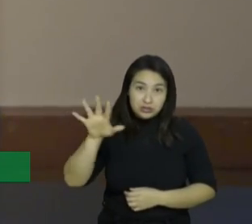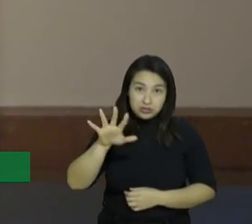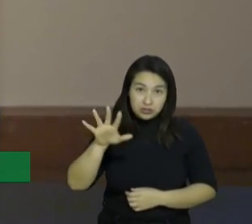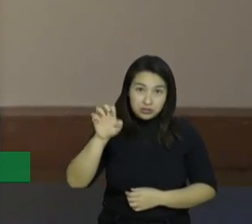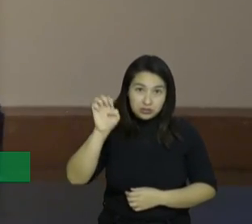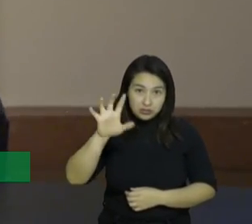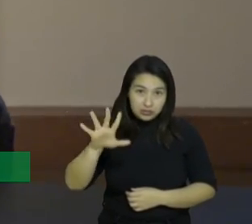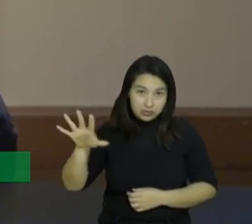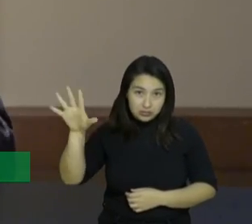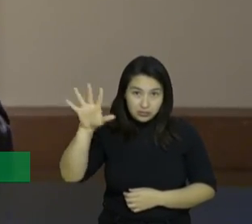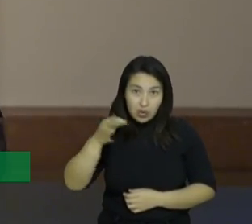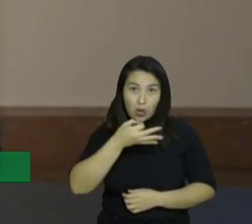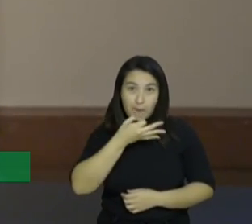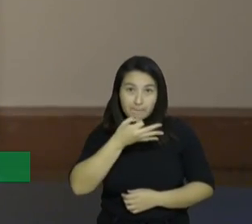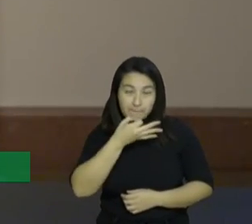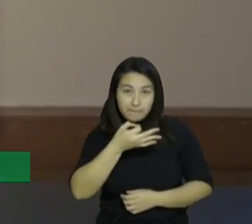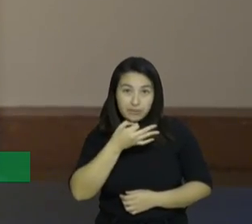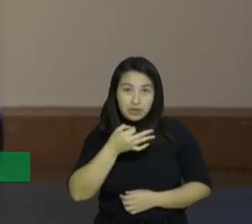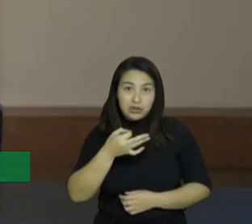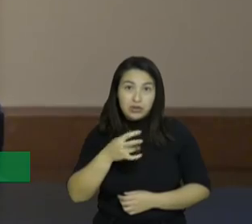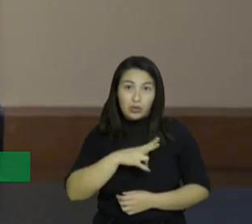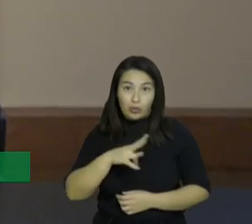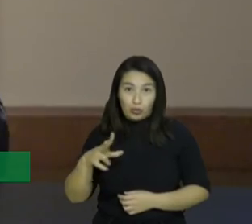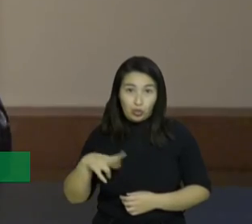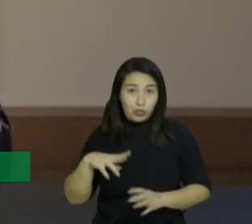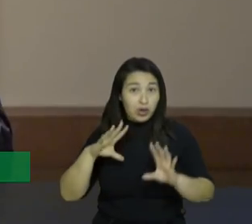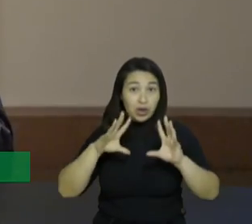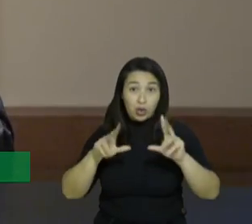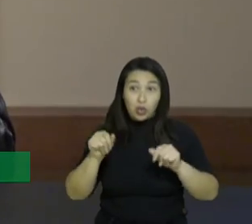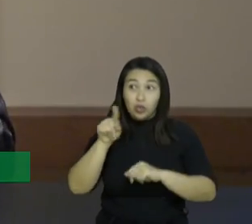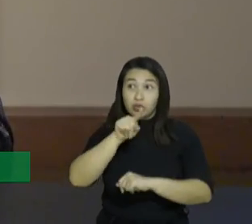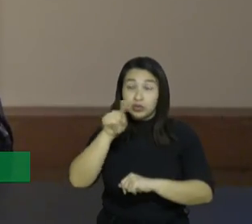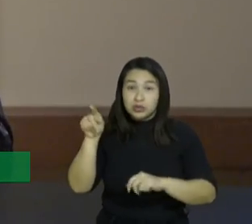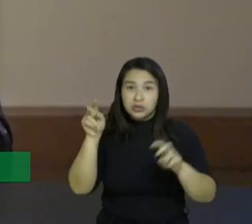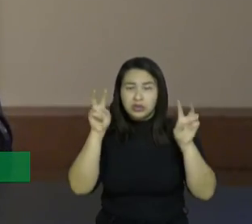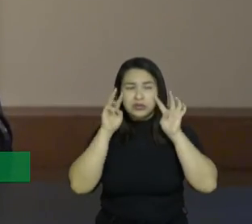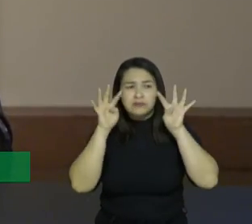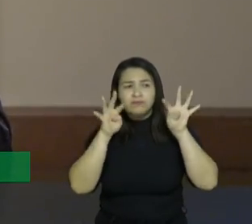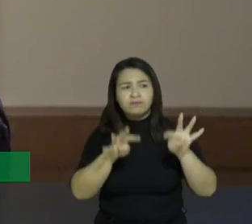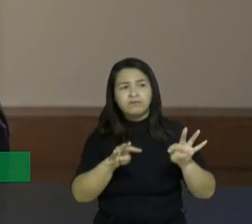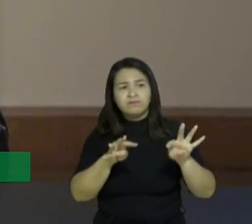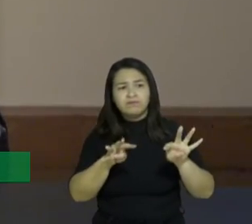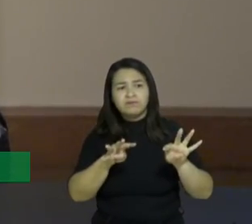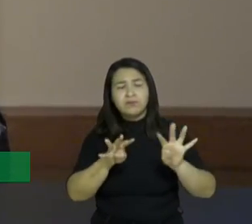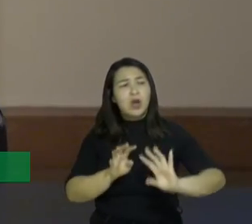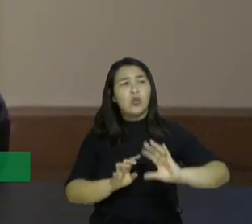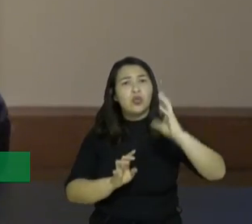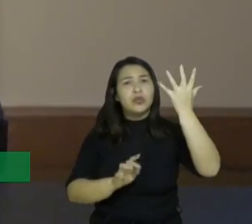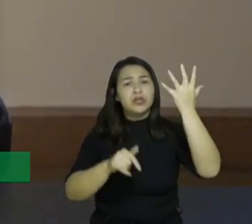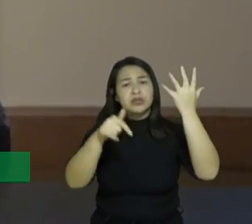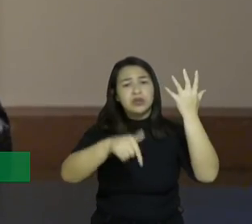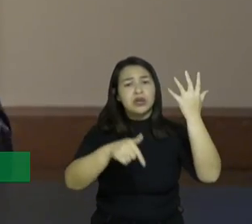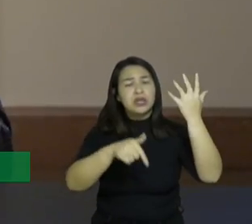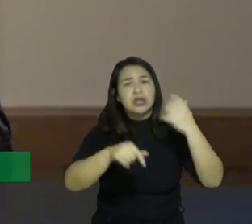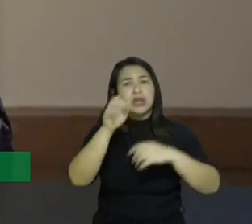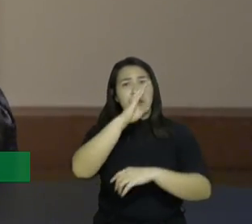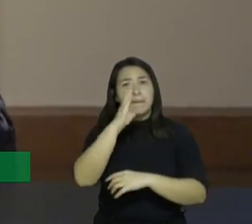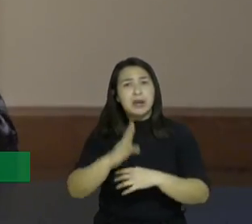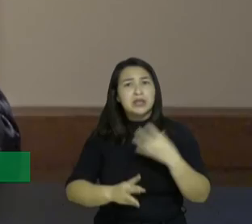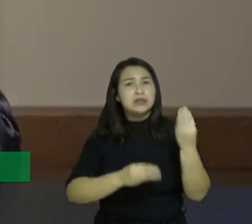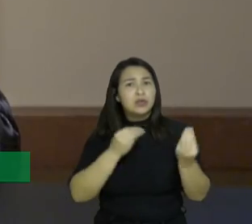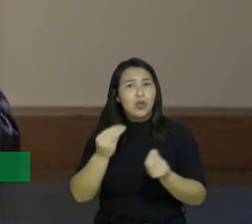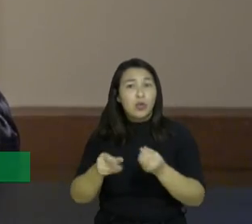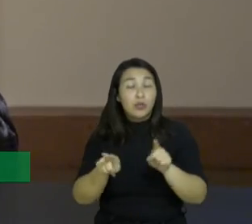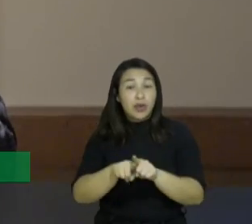europeia a opinião pública eh todos estão de olho no que está acontecendo no Brasil no Mercosul e as